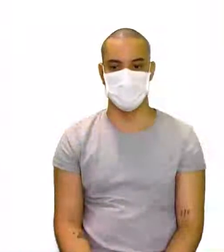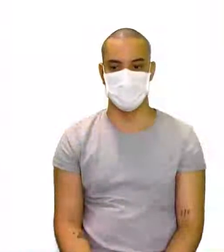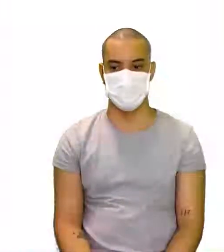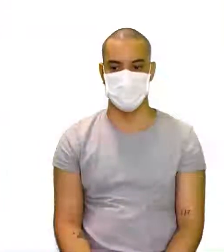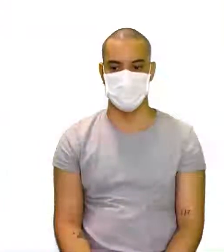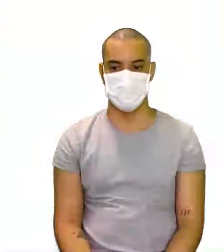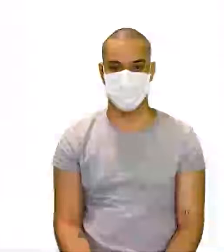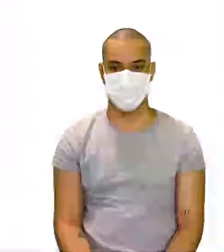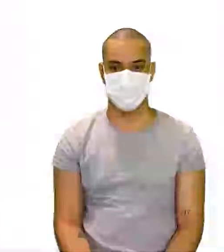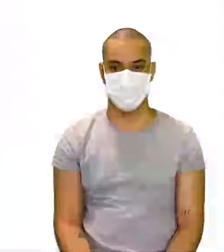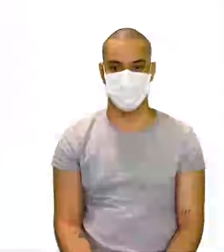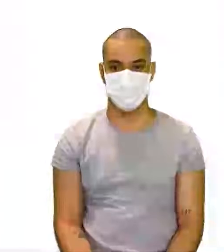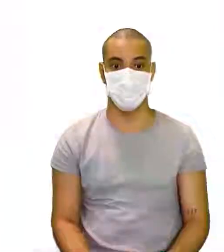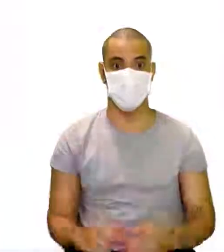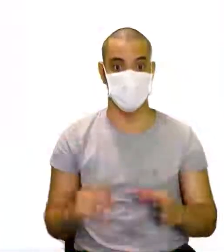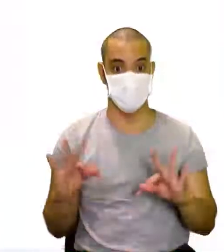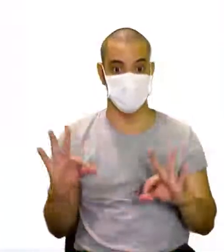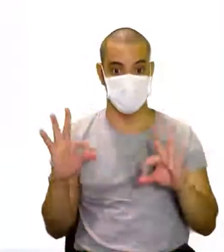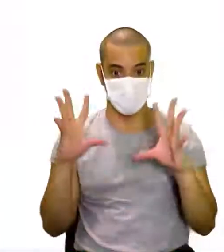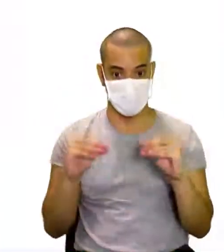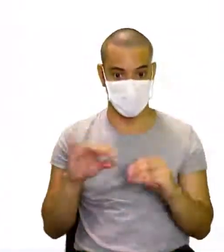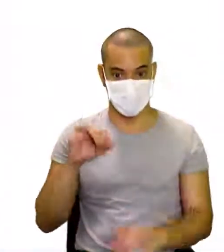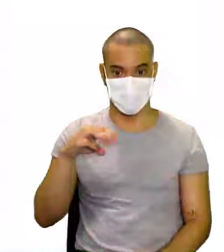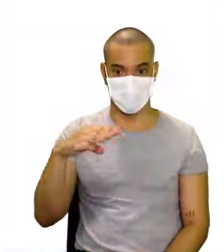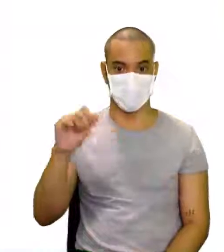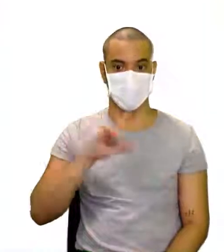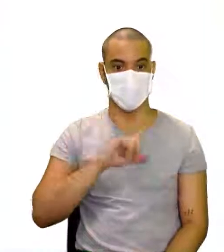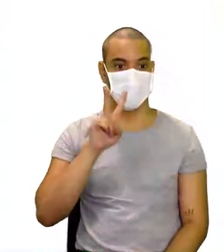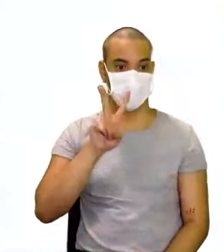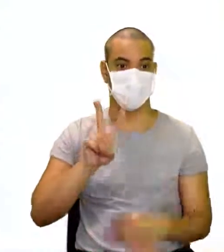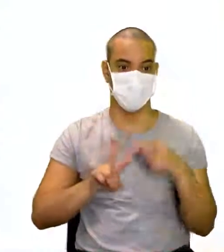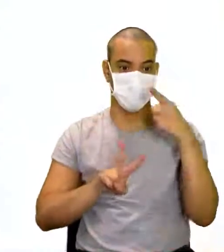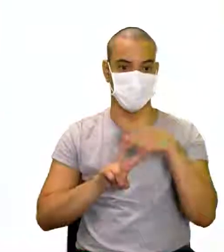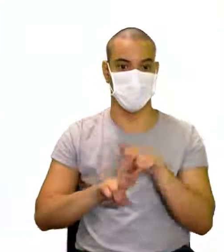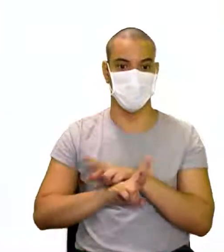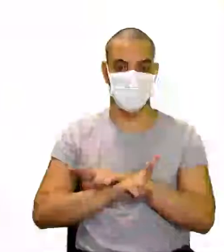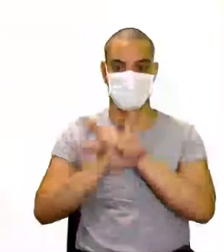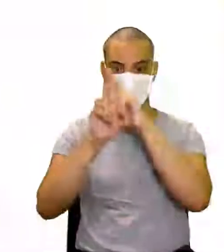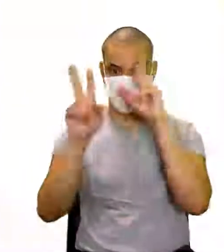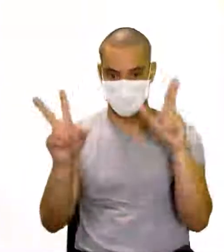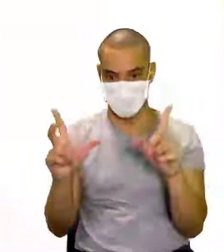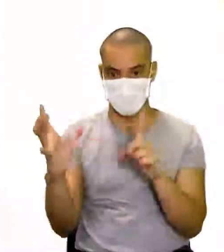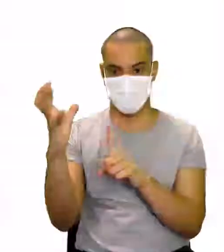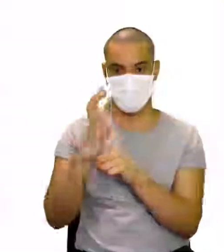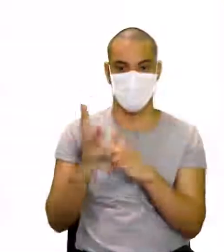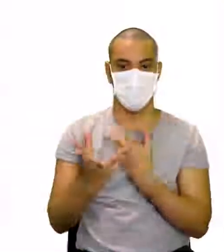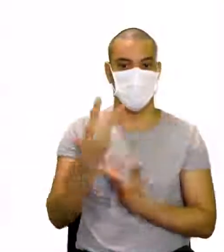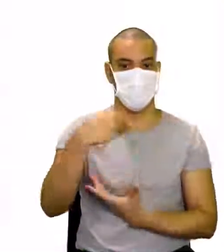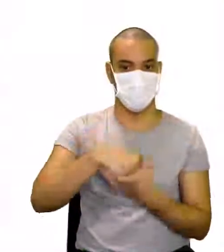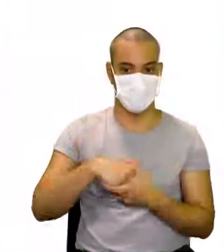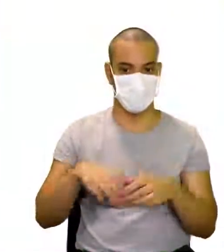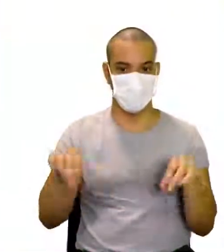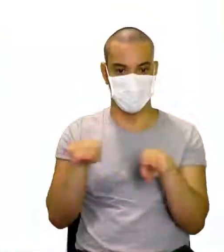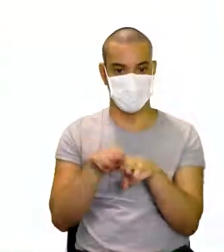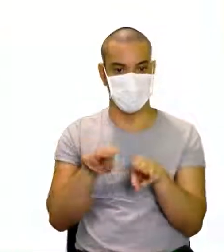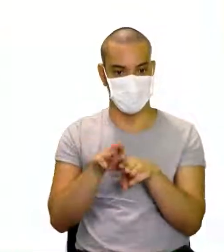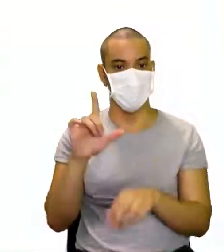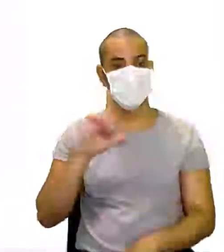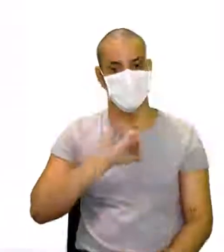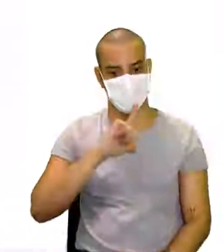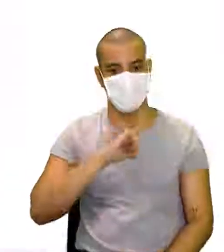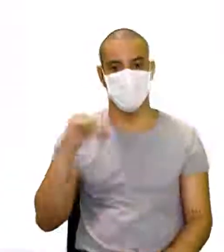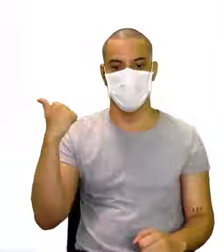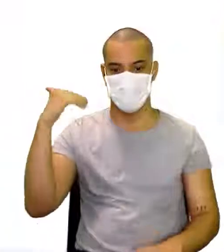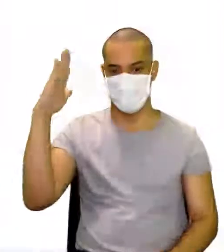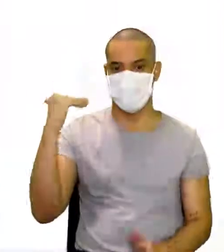magnetismo, ok? Todo ímã apresenta 2 regiões distintas, em que a influência magnética se manifesta com